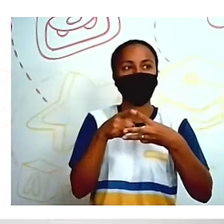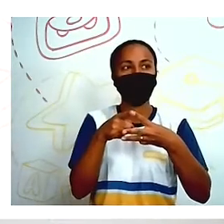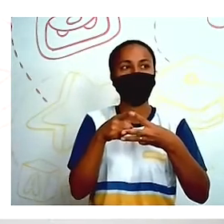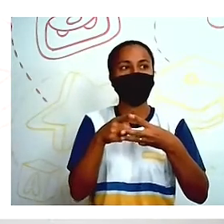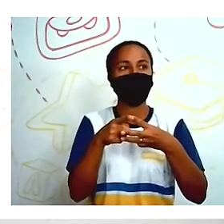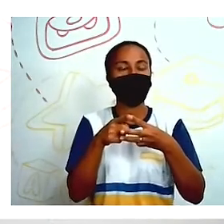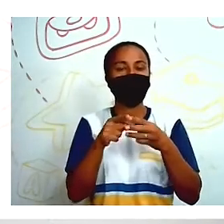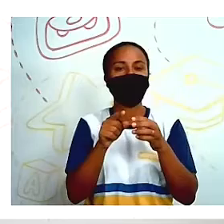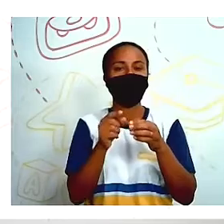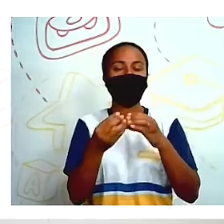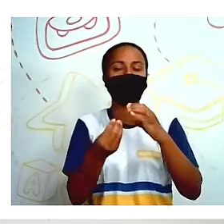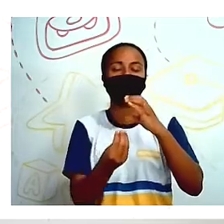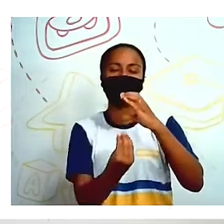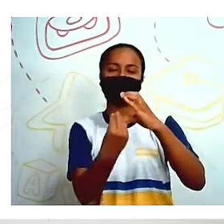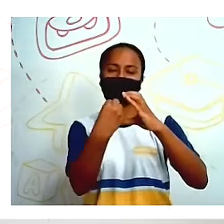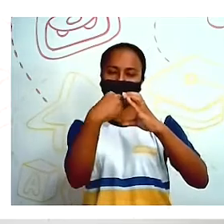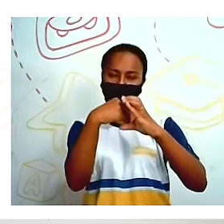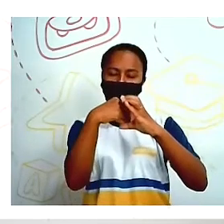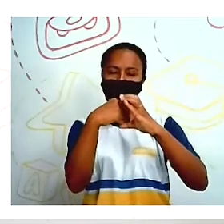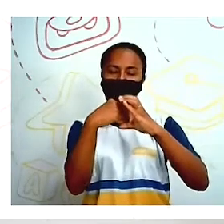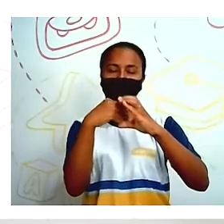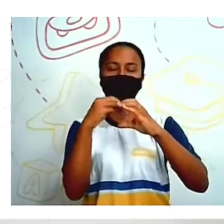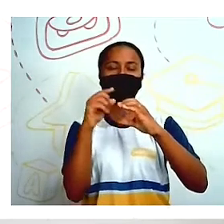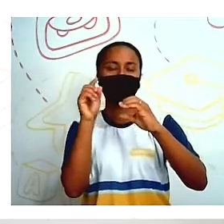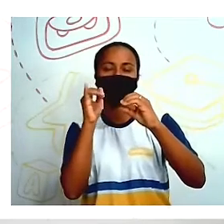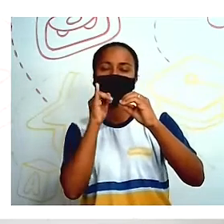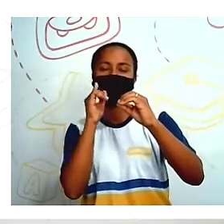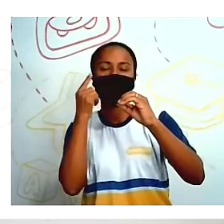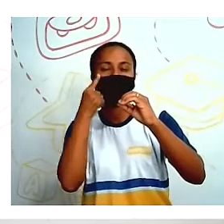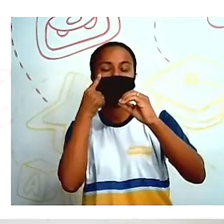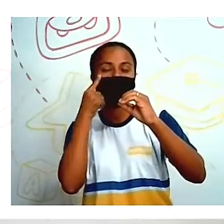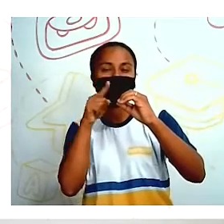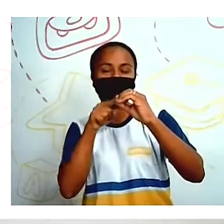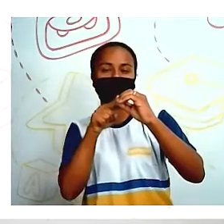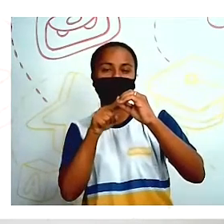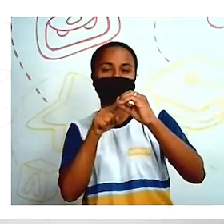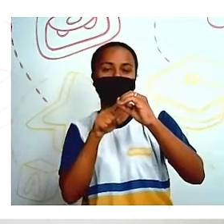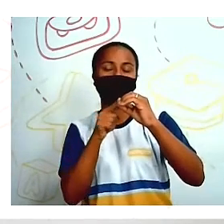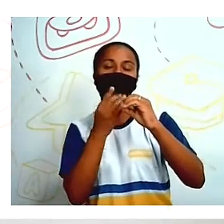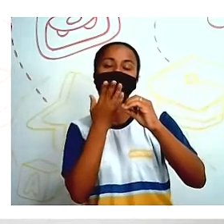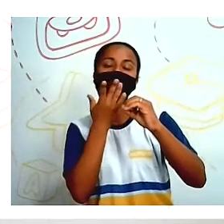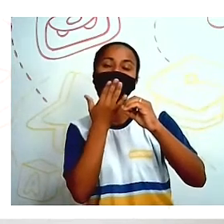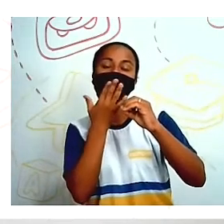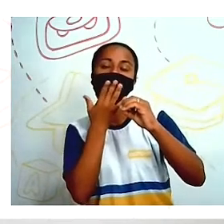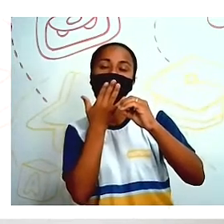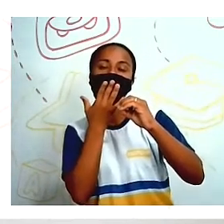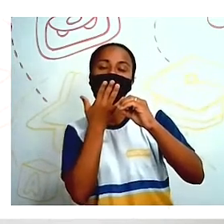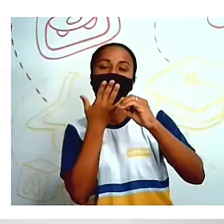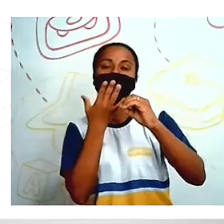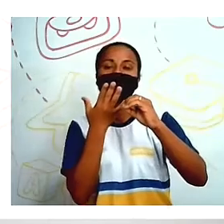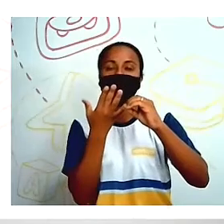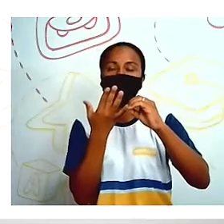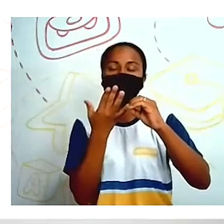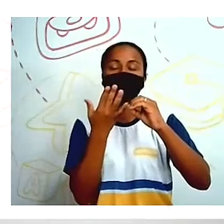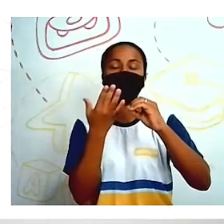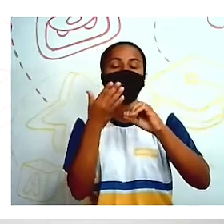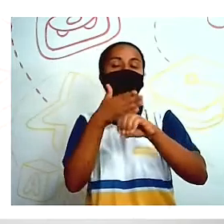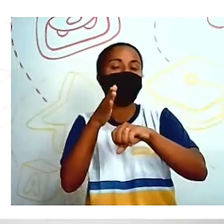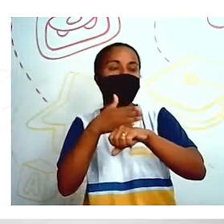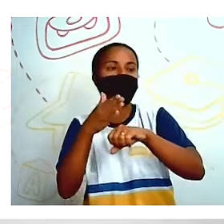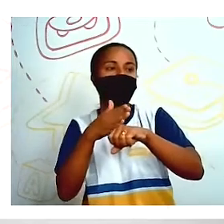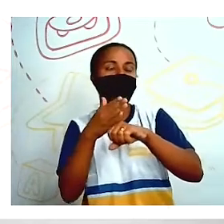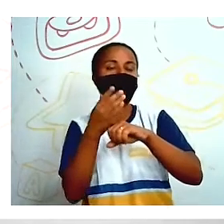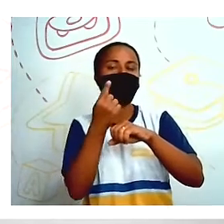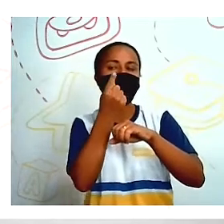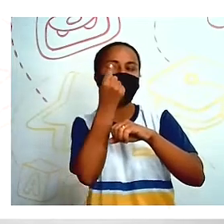membrana mais externa, né, que nós temos aqui no olho, que fica na cor branca. Então, na parte da frente, ela apresenta